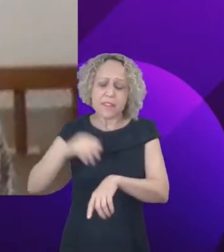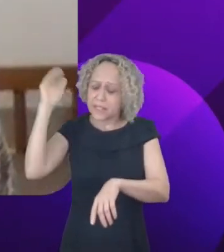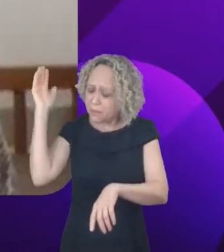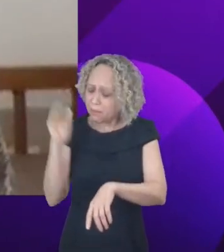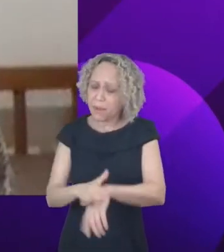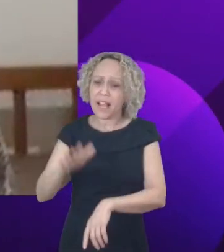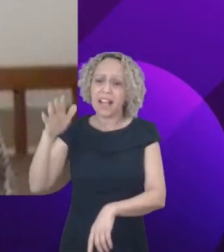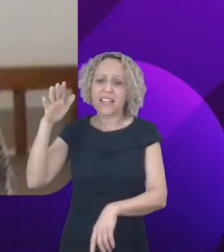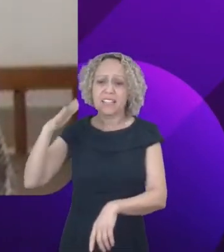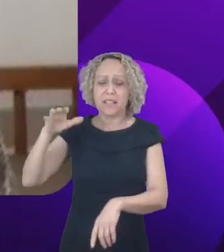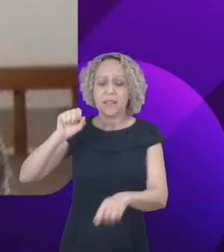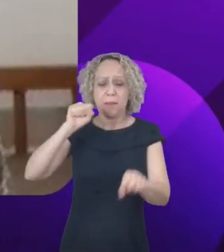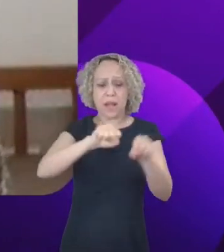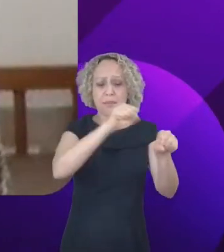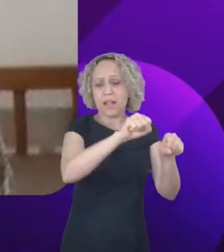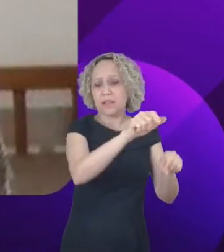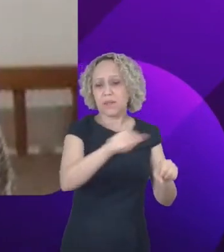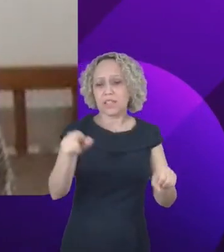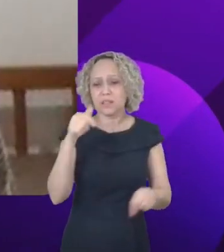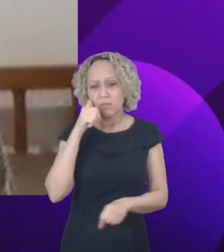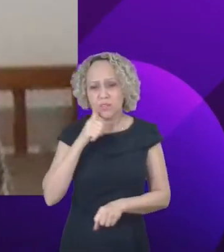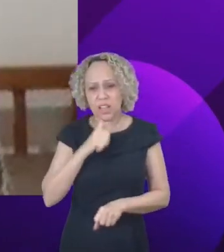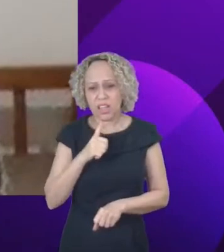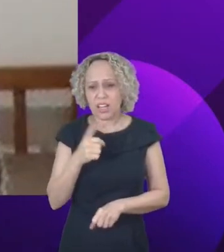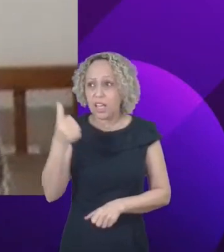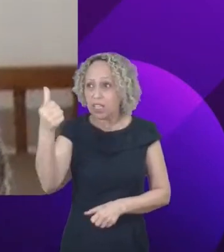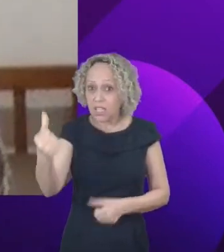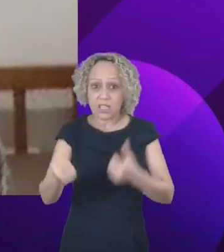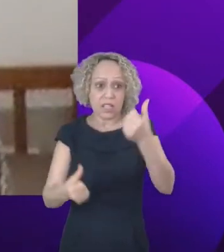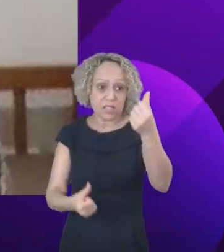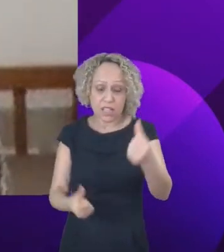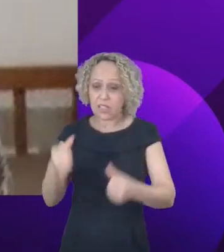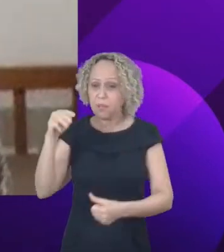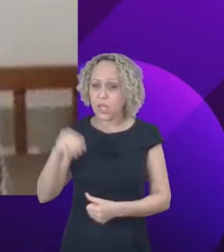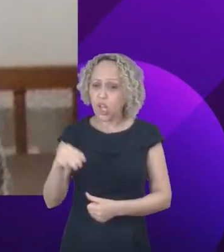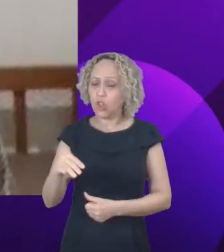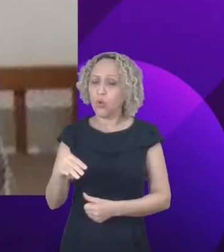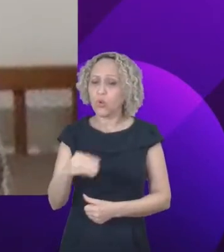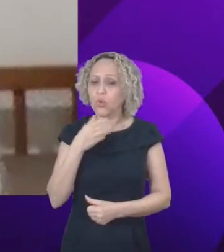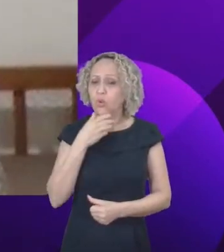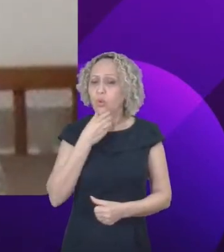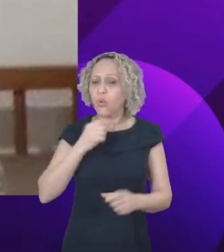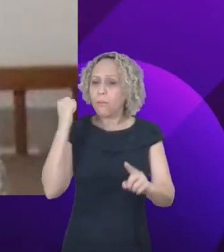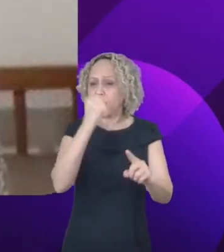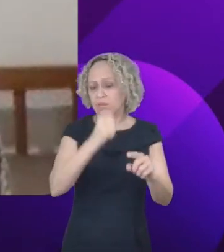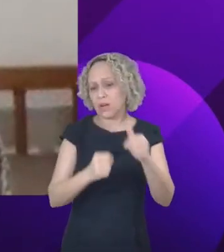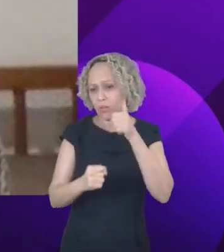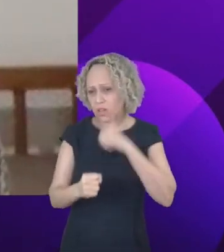minutos, uma menina ou mulher sofre violência sexual. A cada 24 horas,